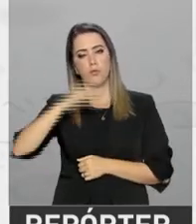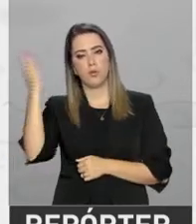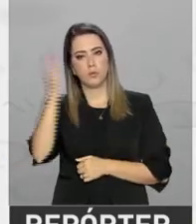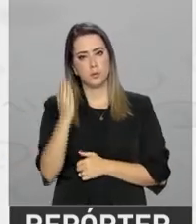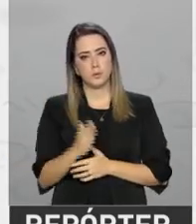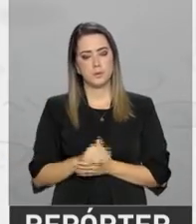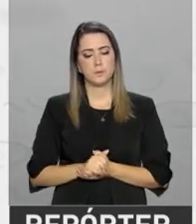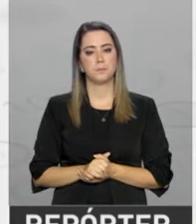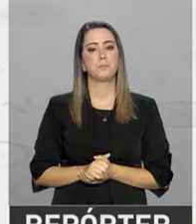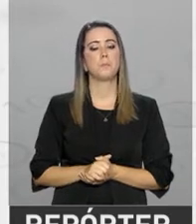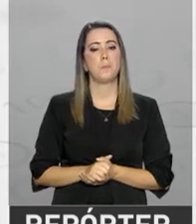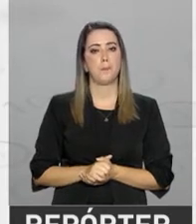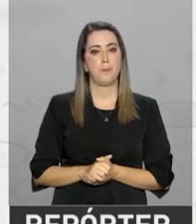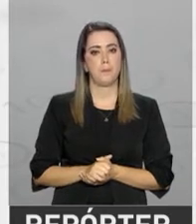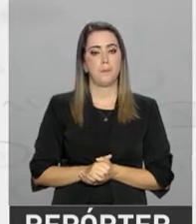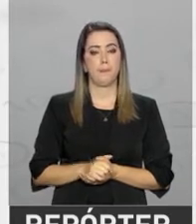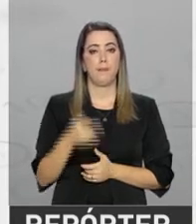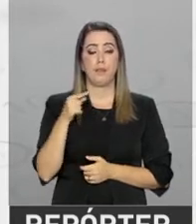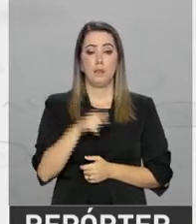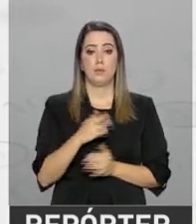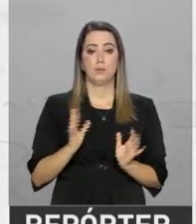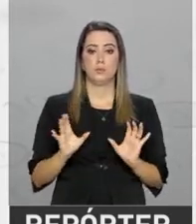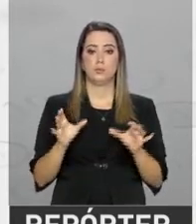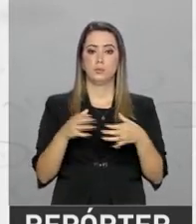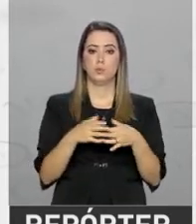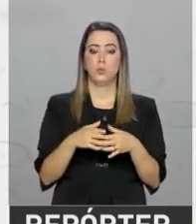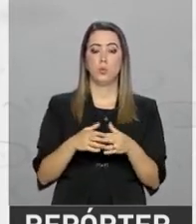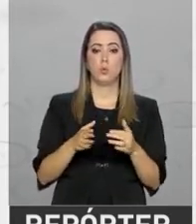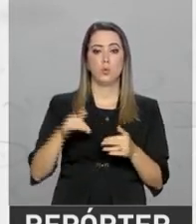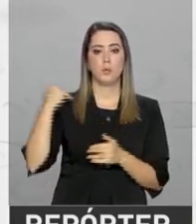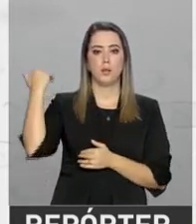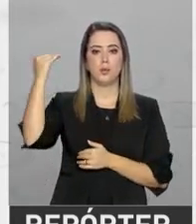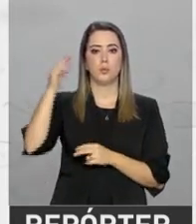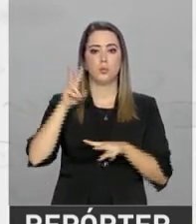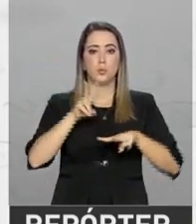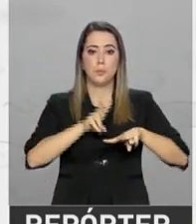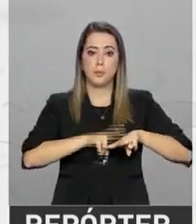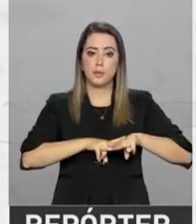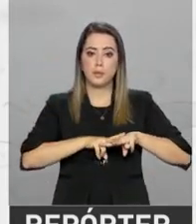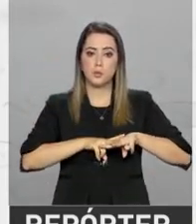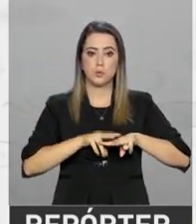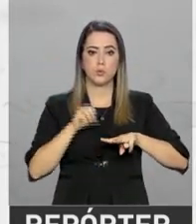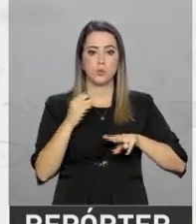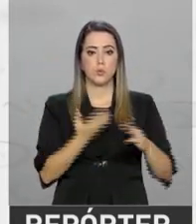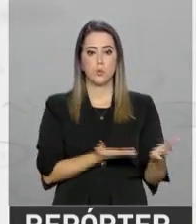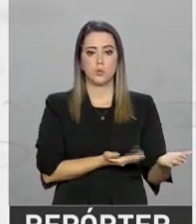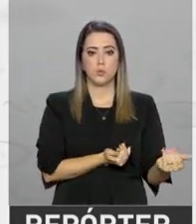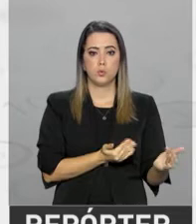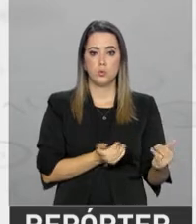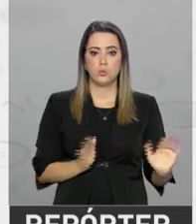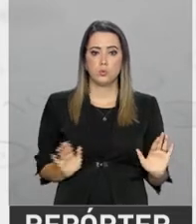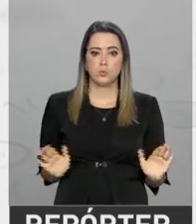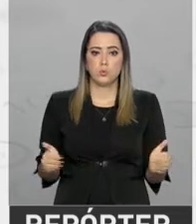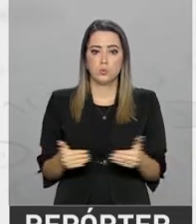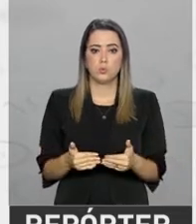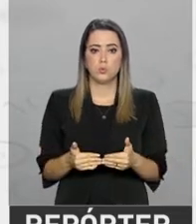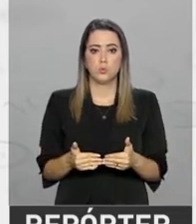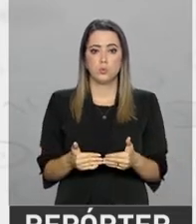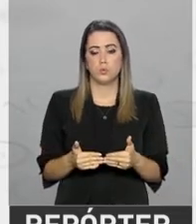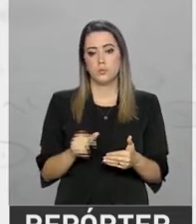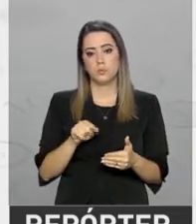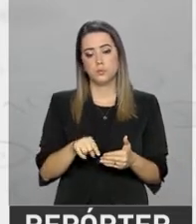país as edições direcionadas a adultos em penas privativas de liberdade e adolescentes sob medidas